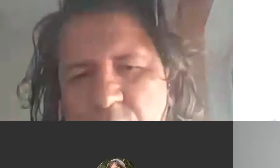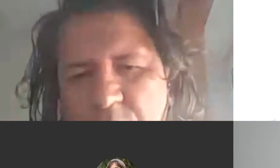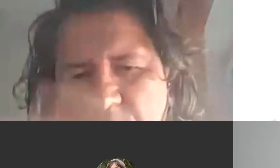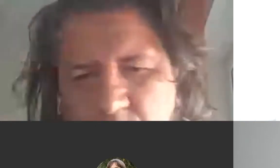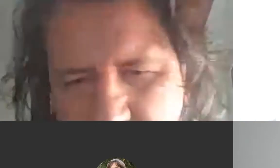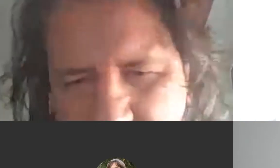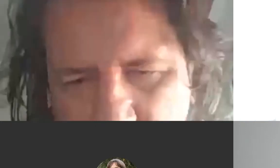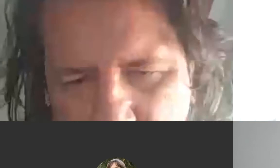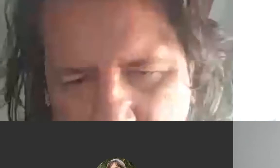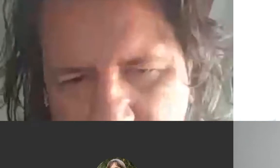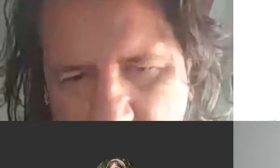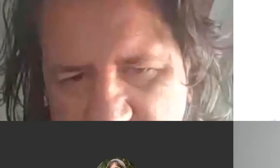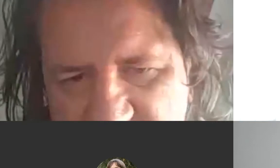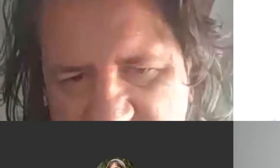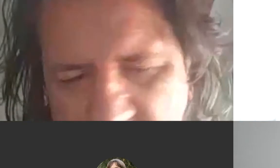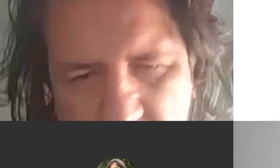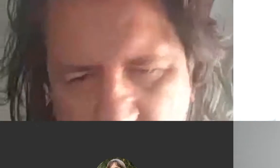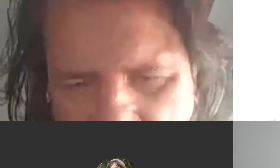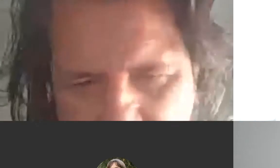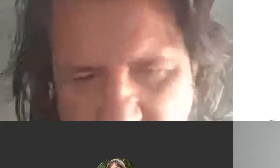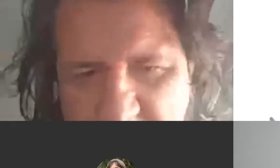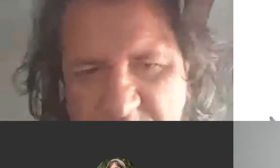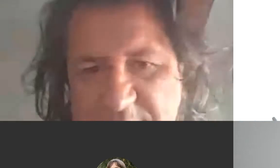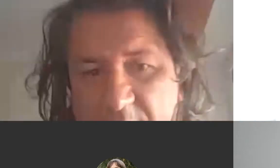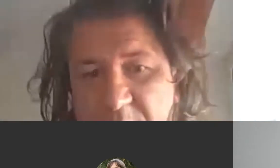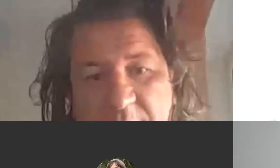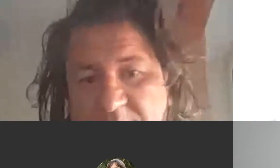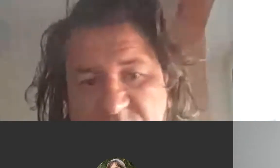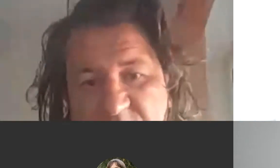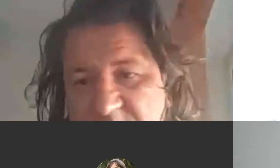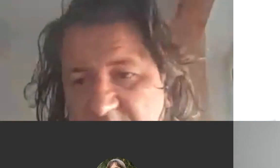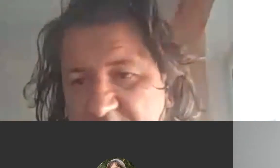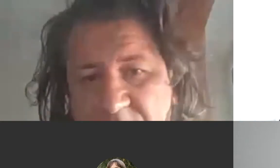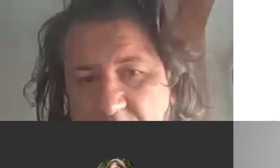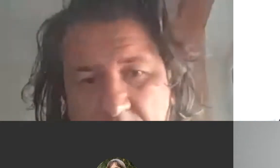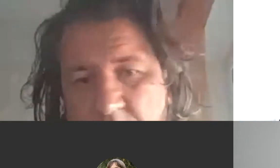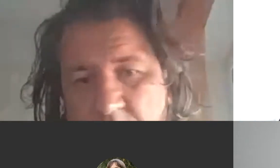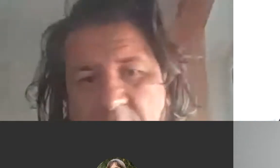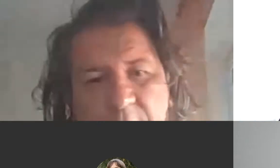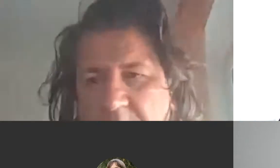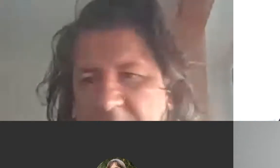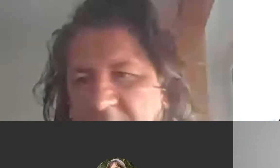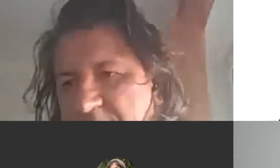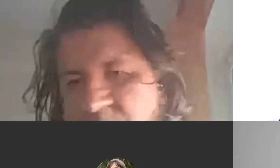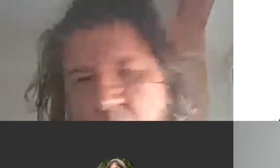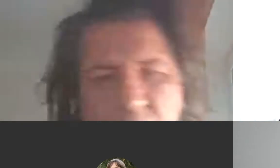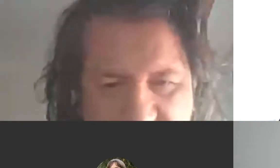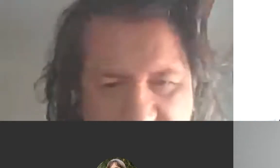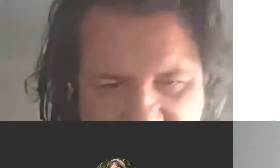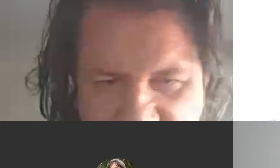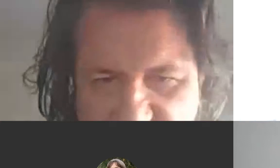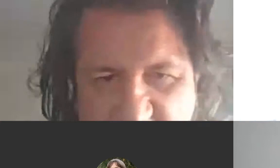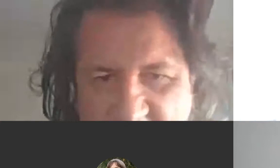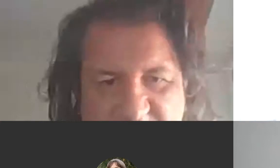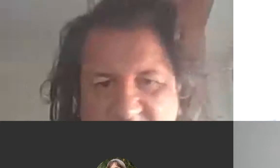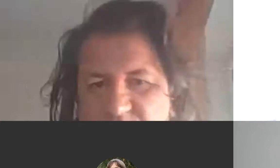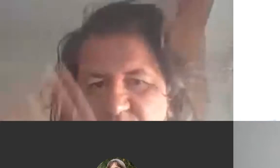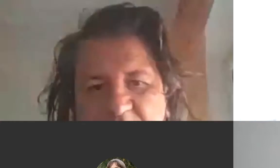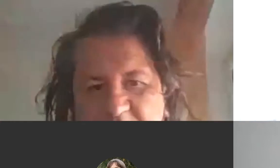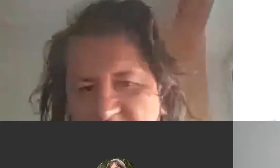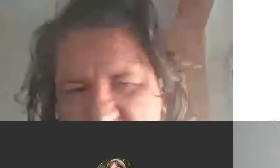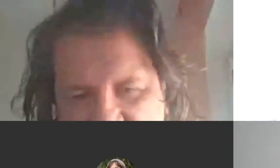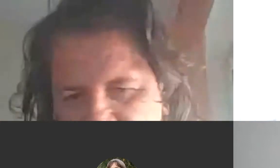mais sentido nenhum, pelo conhecimento nunca foi, né? Pensava a Biblioteca de Alexandria, em época em que era muito difícil